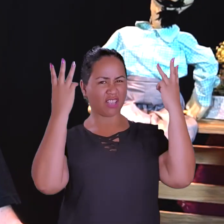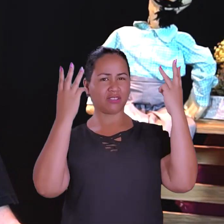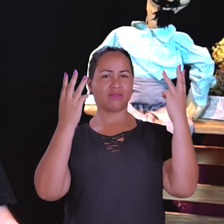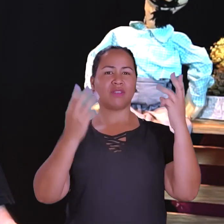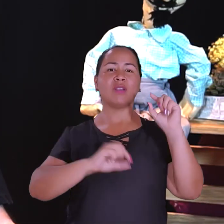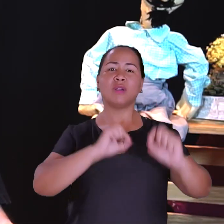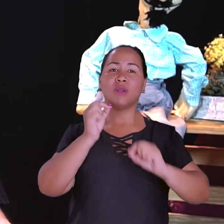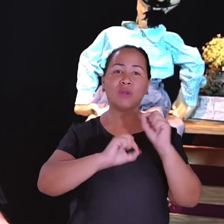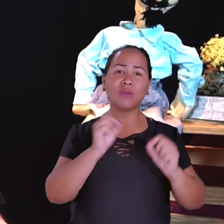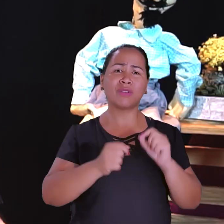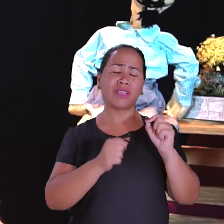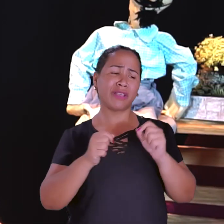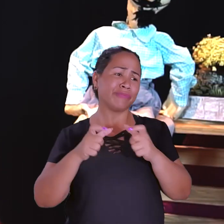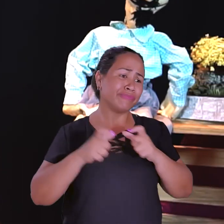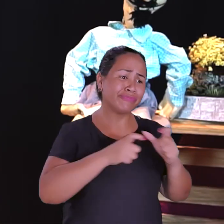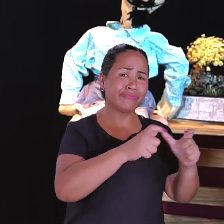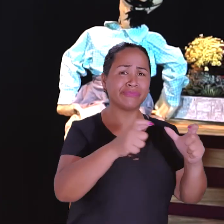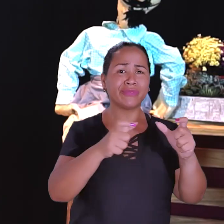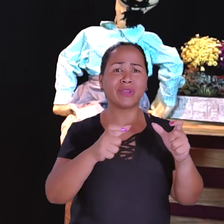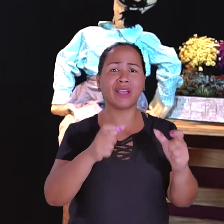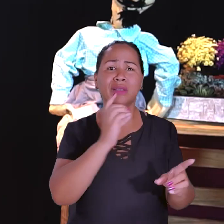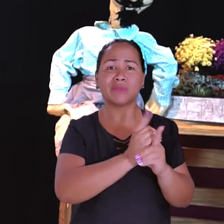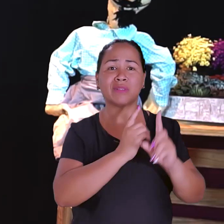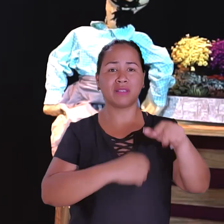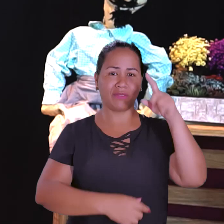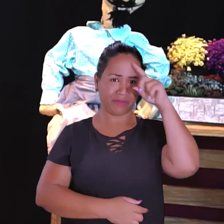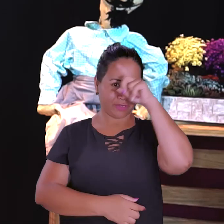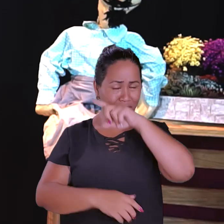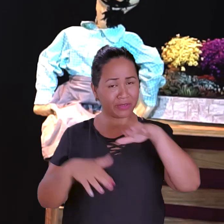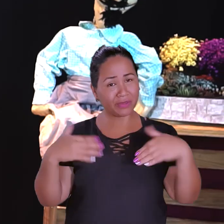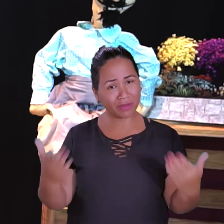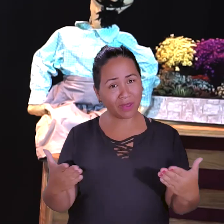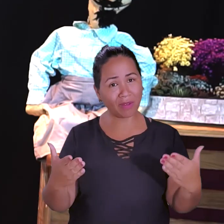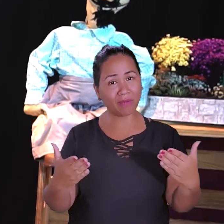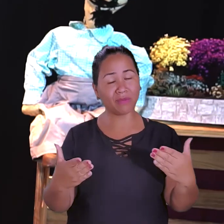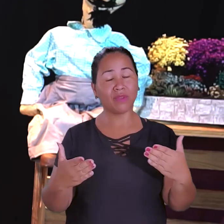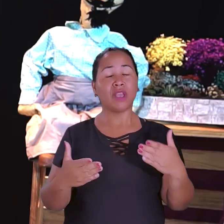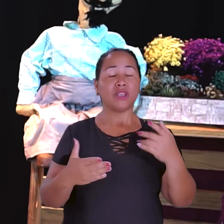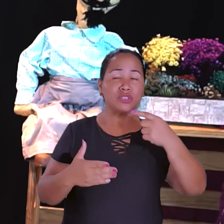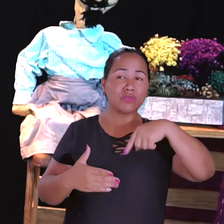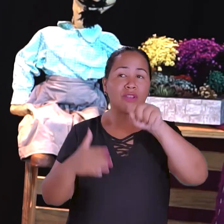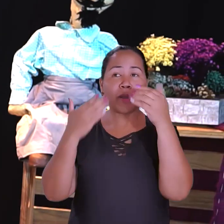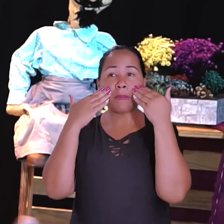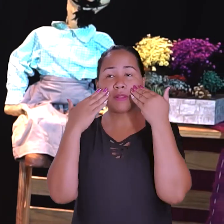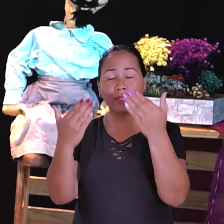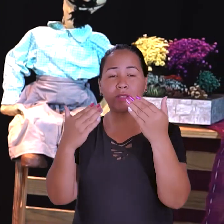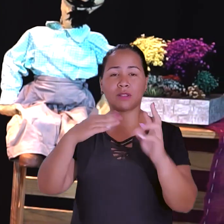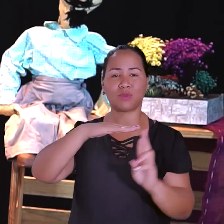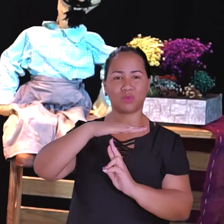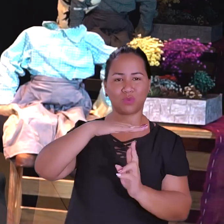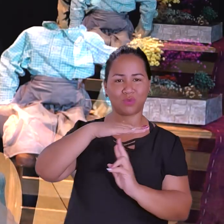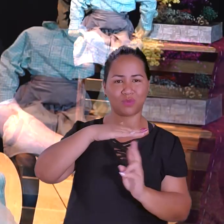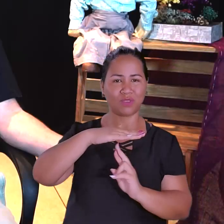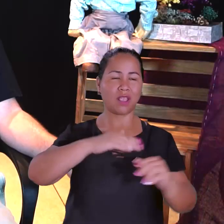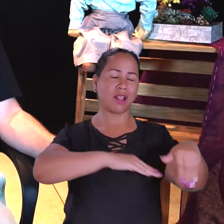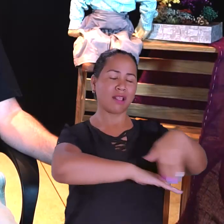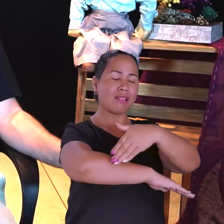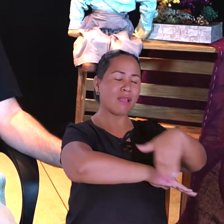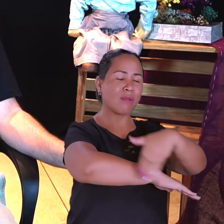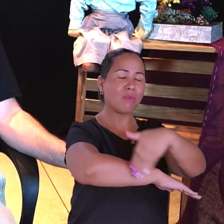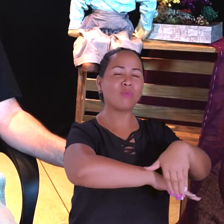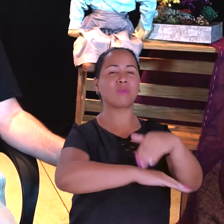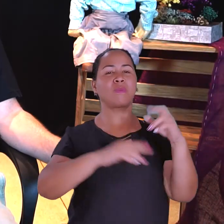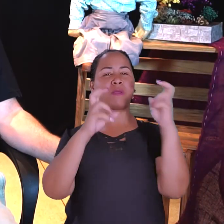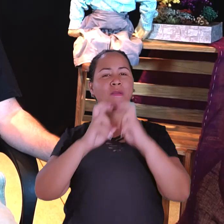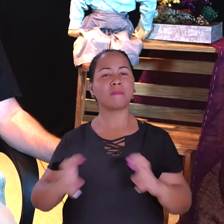é espaço. Então, a gente leva muito espetáculo para rodoviária, para rua, para praça.